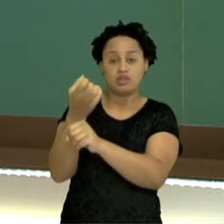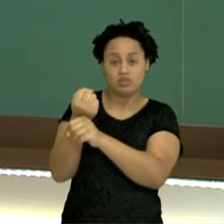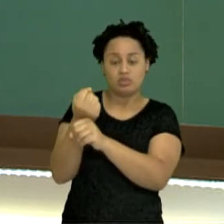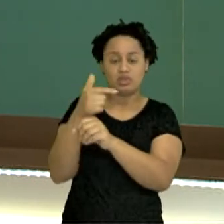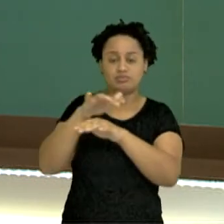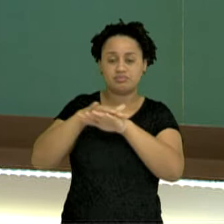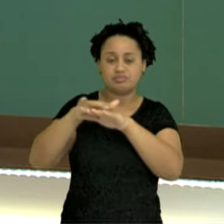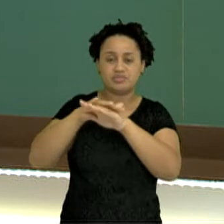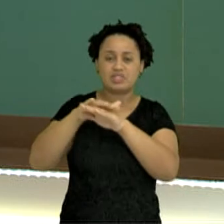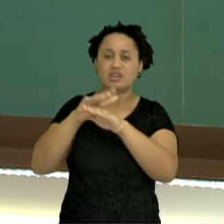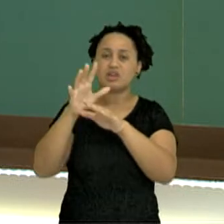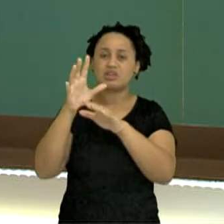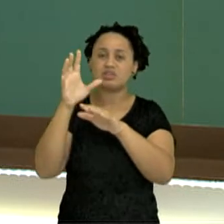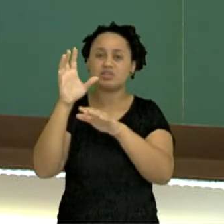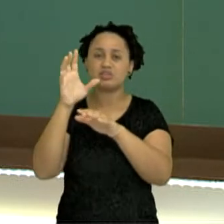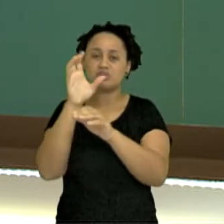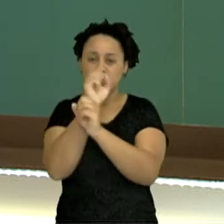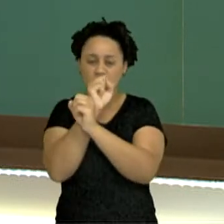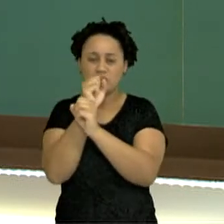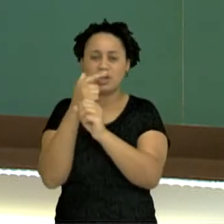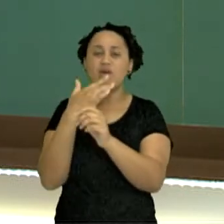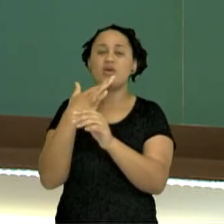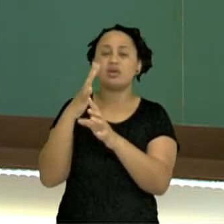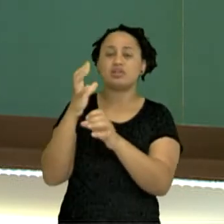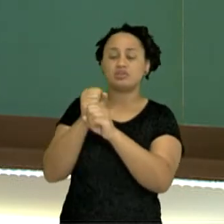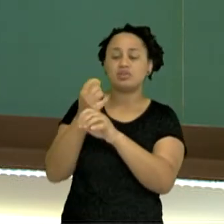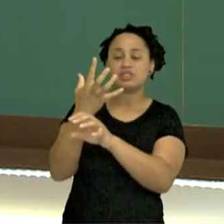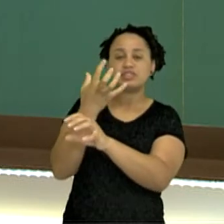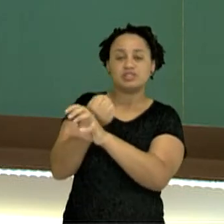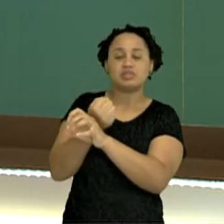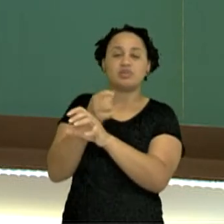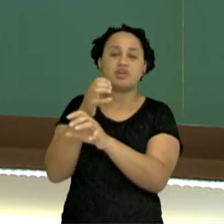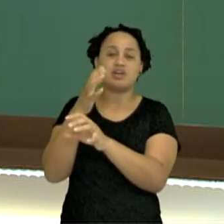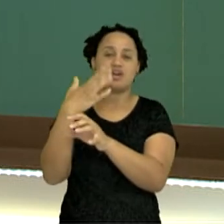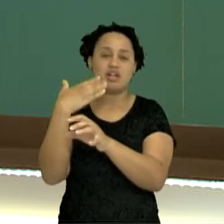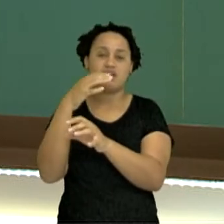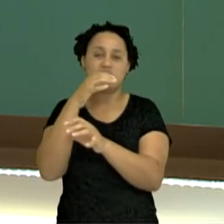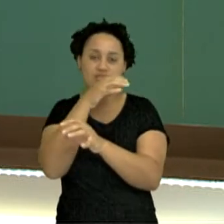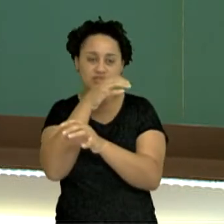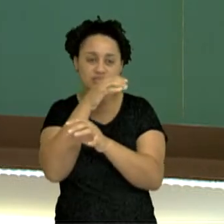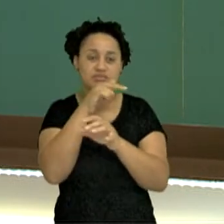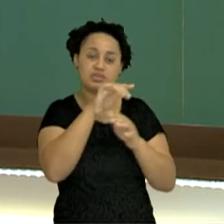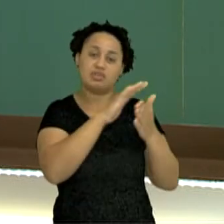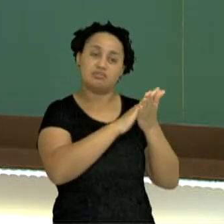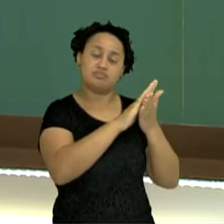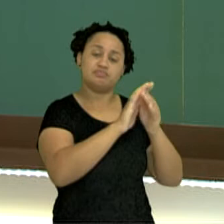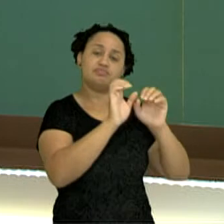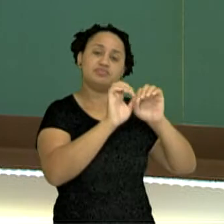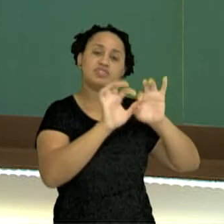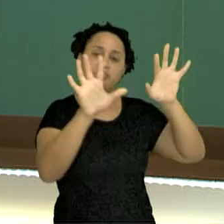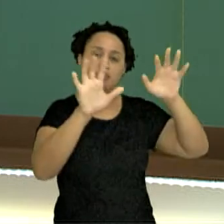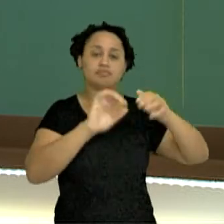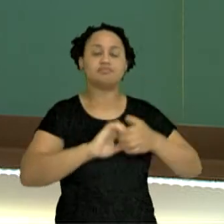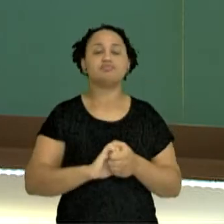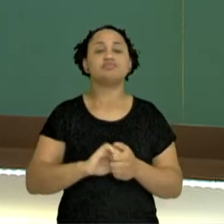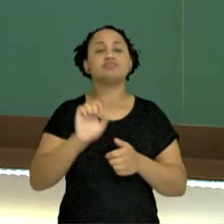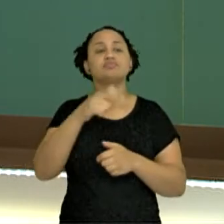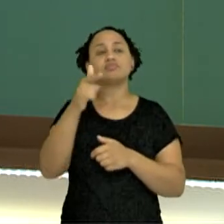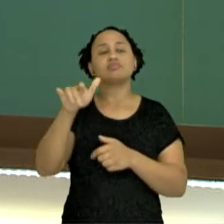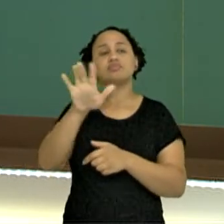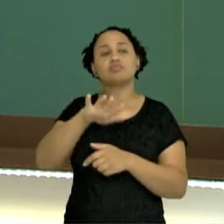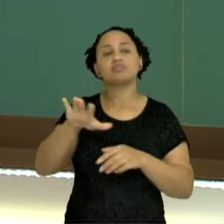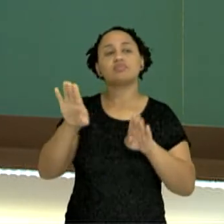cores escuras retendo uma quantidade maior de calor do que as superfícies de cores claras. Um outro fator que